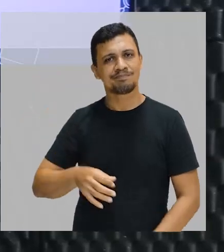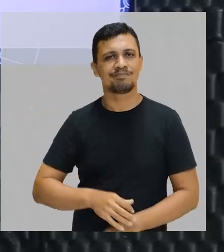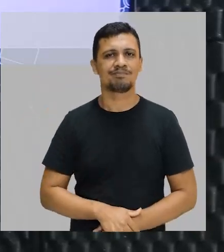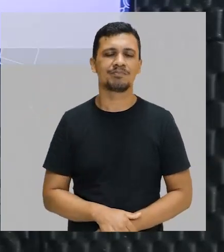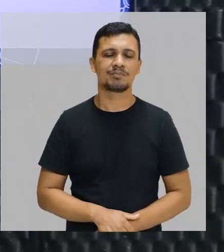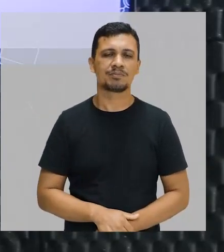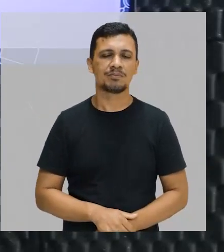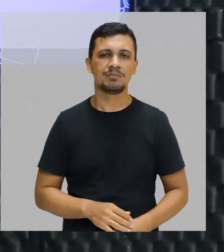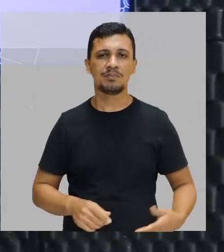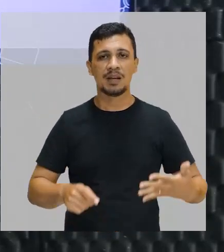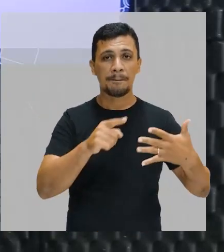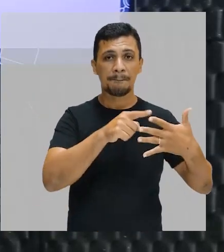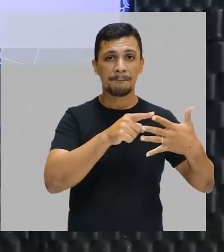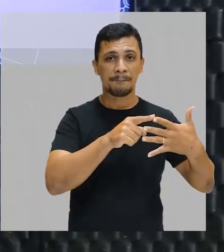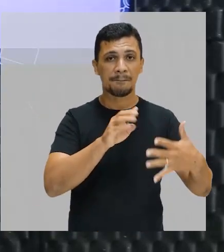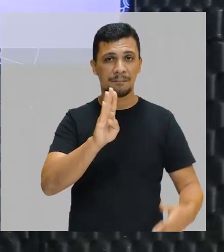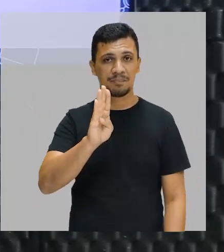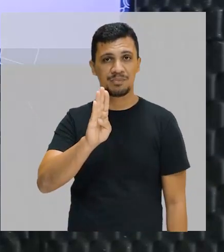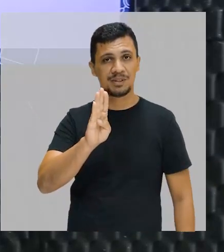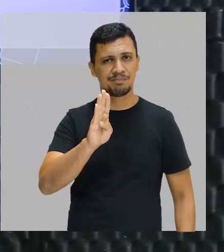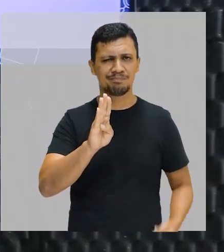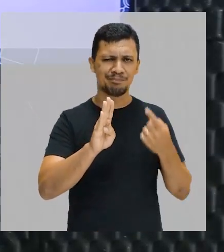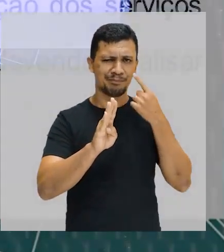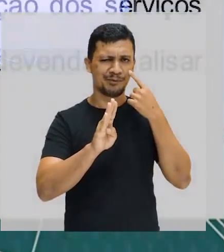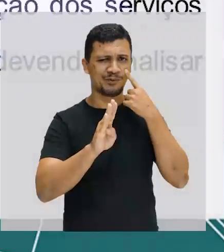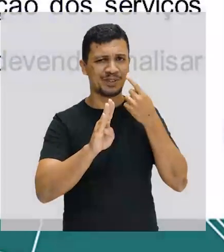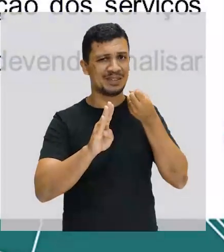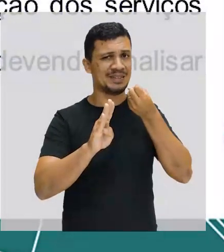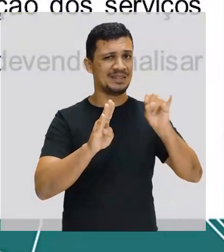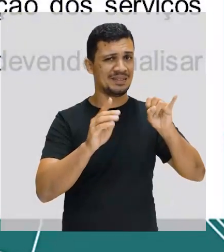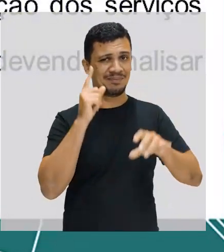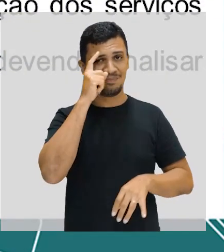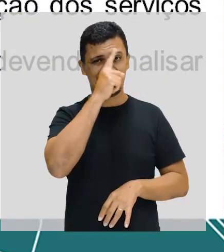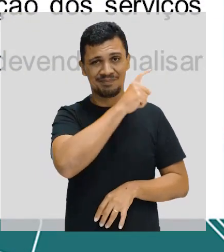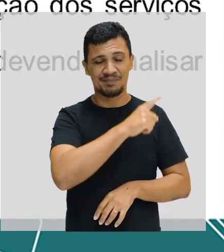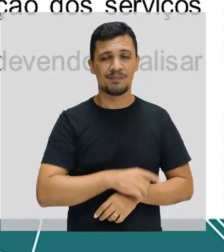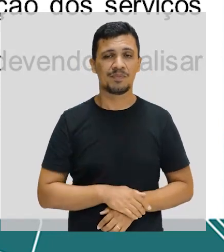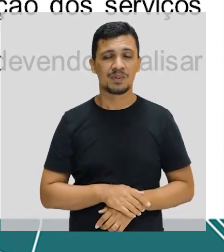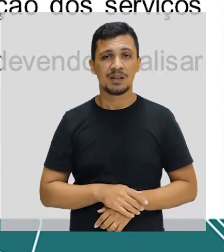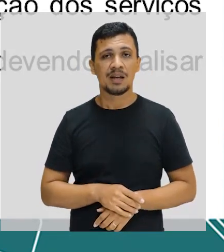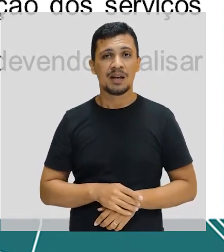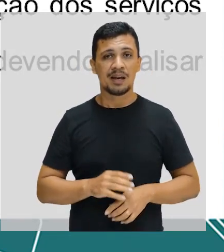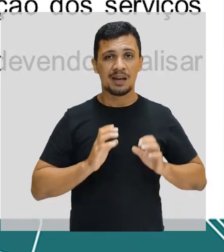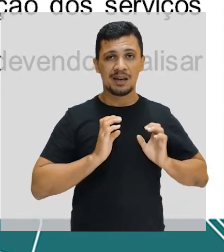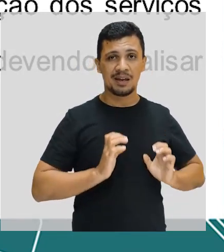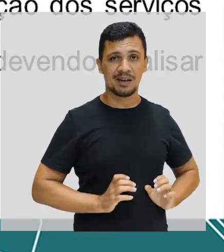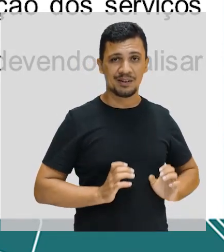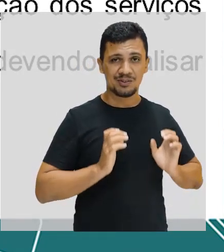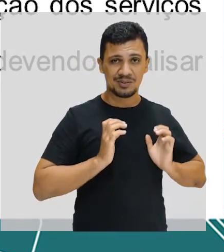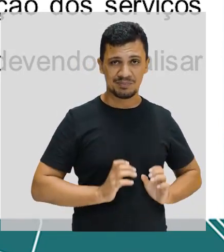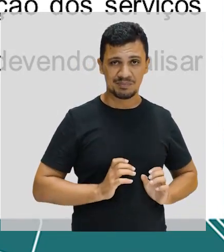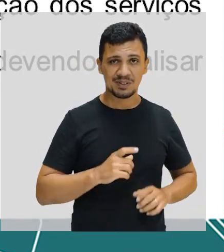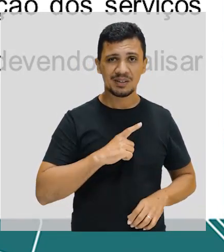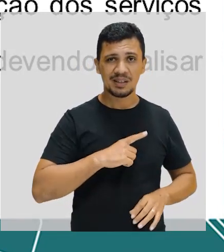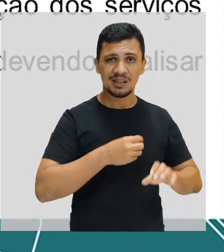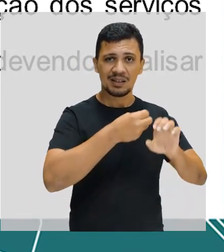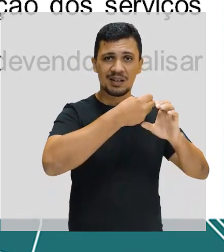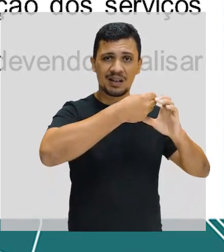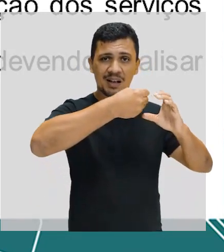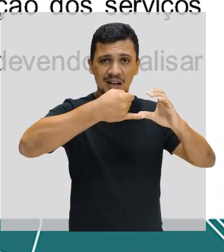Vamos ver a letra B, vamos ver se ela vai aqui complicar a gente. A ética, por ter caráter subjetivo, agora vamos aqui.